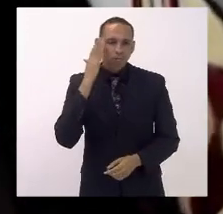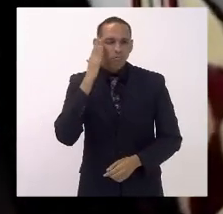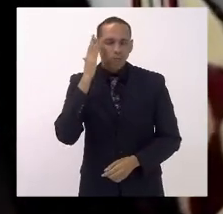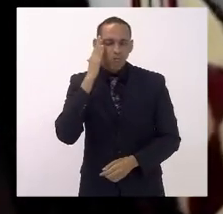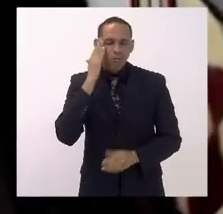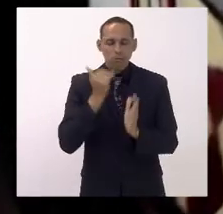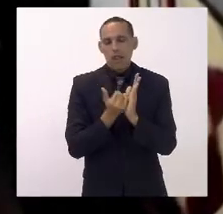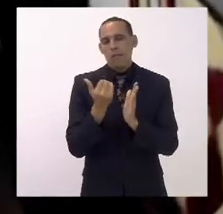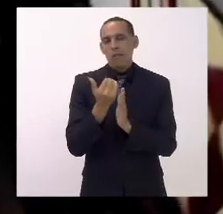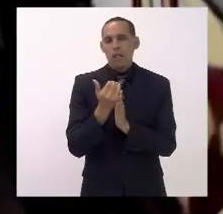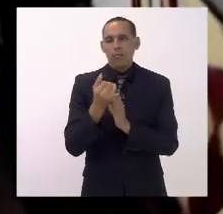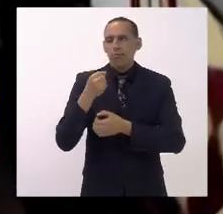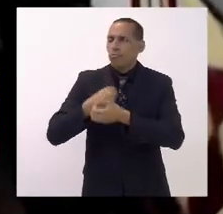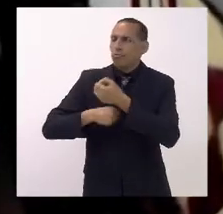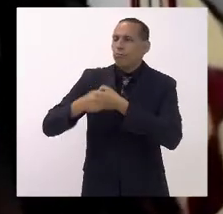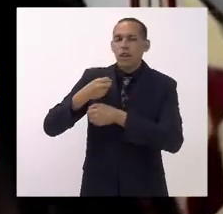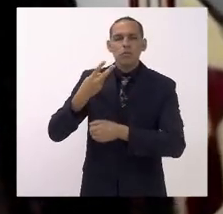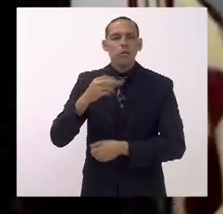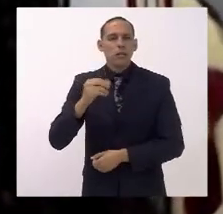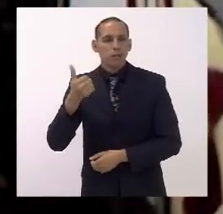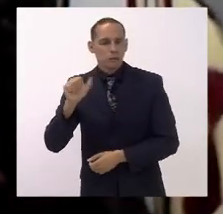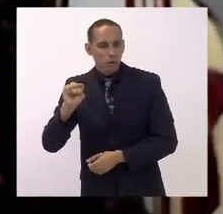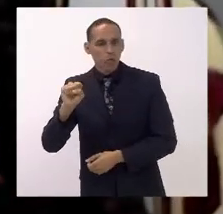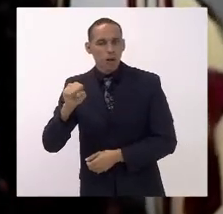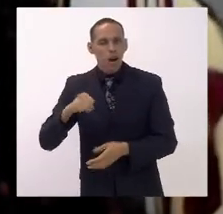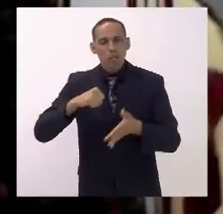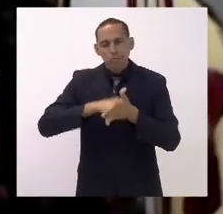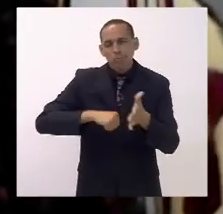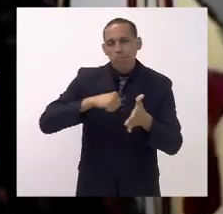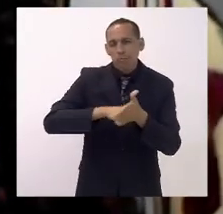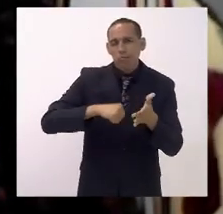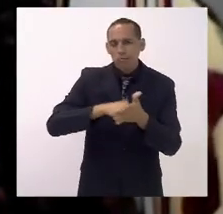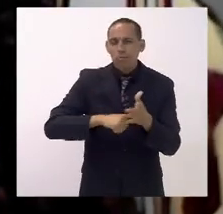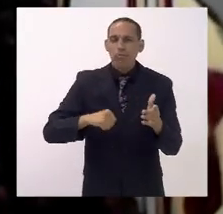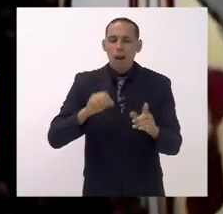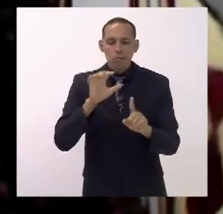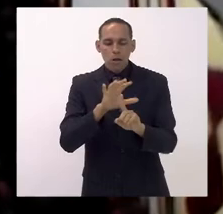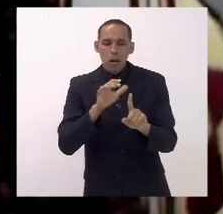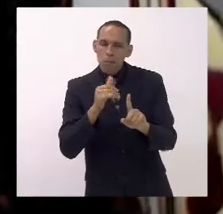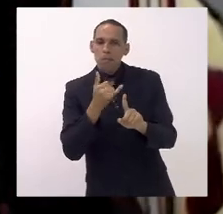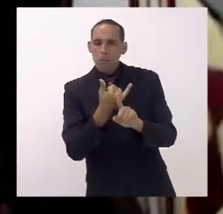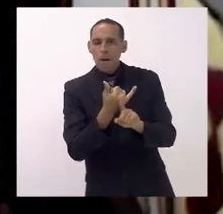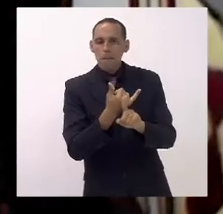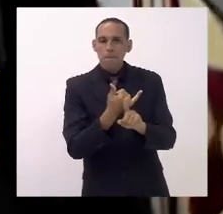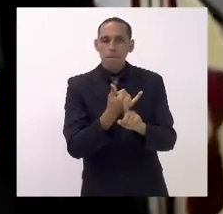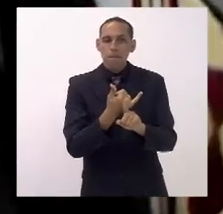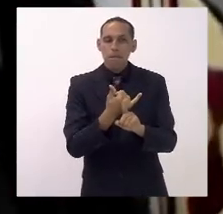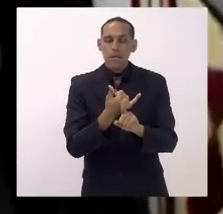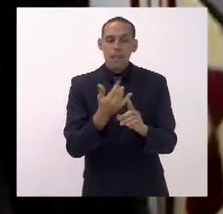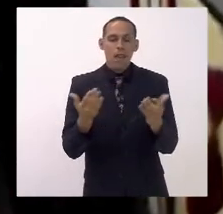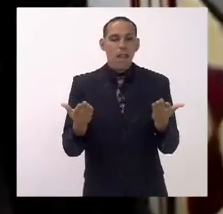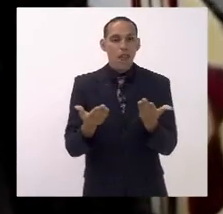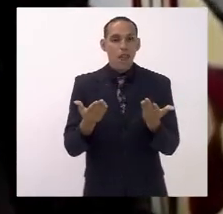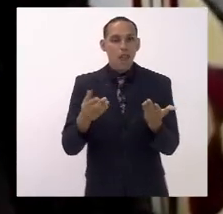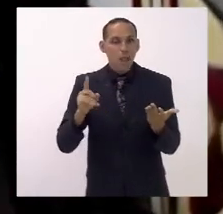alguns anos, em 2018, o combate a esse tipo de situação se